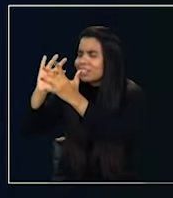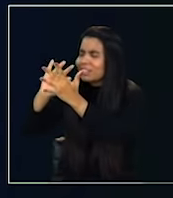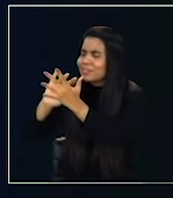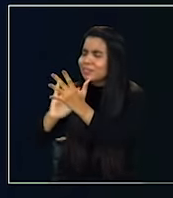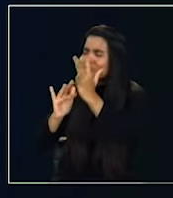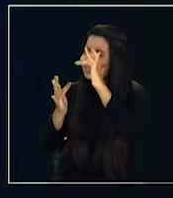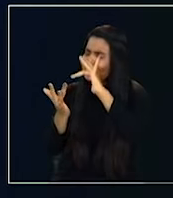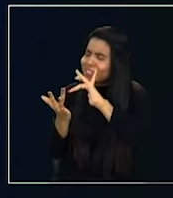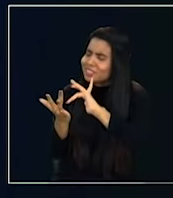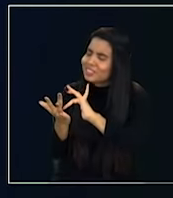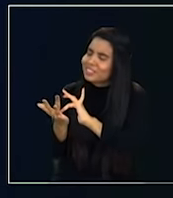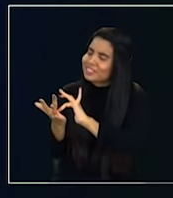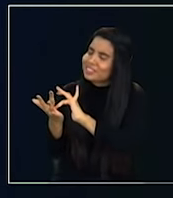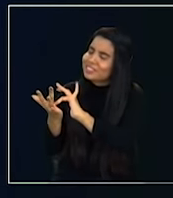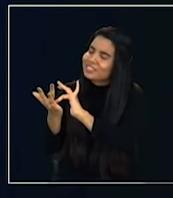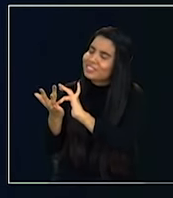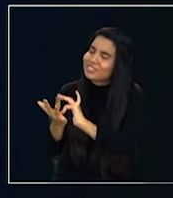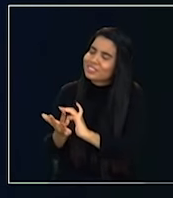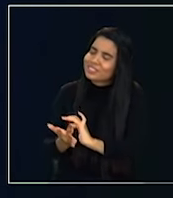seguindo